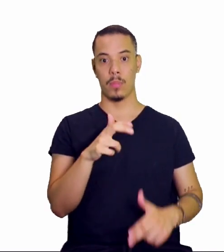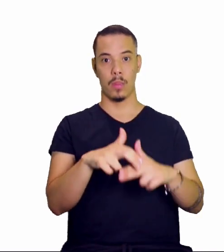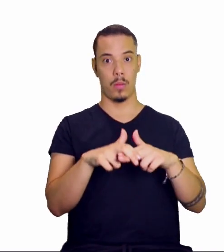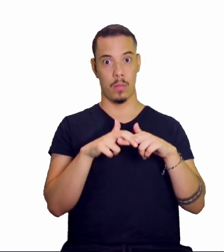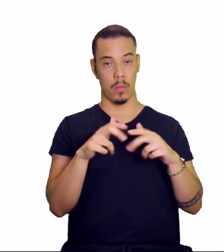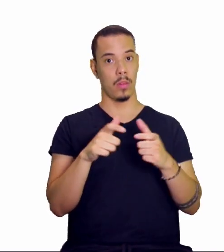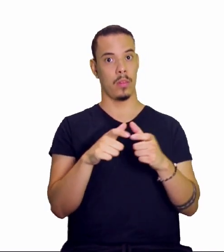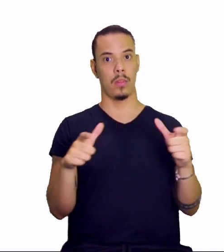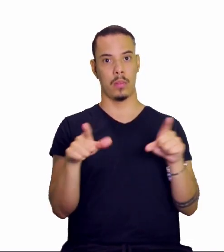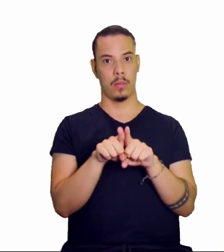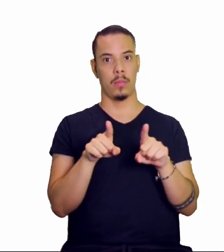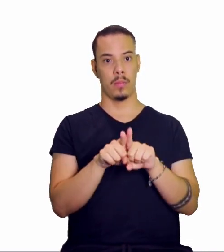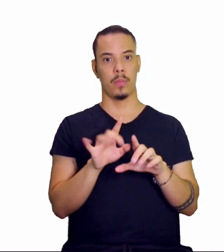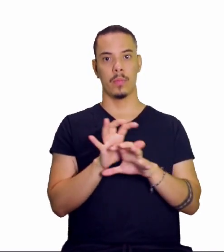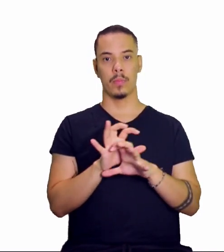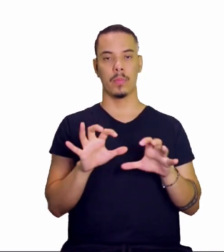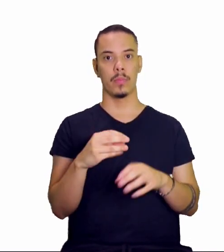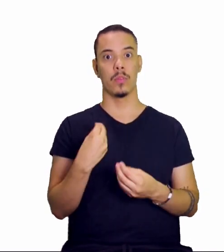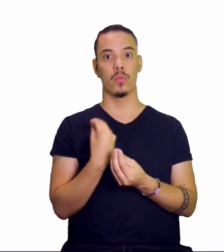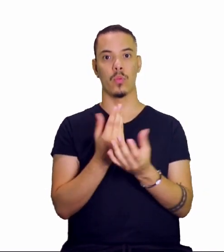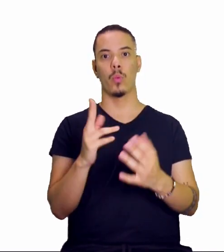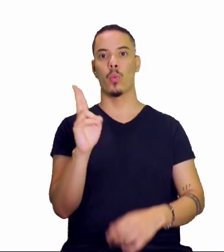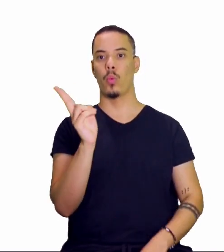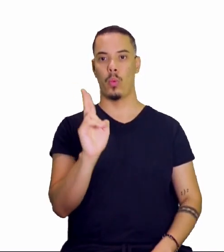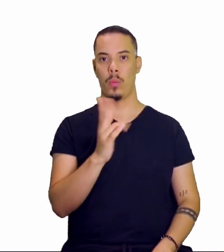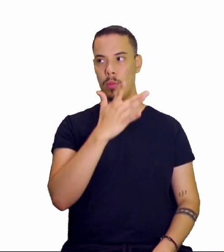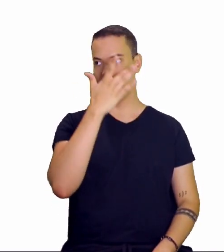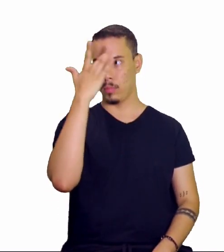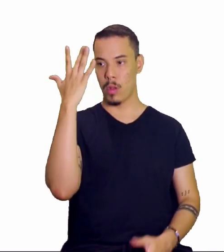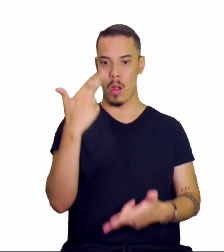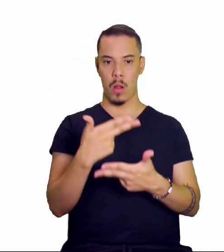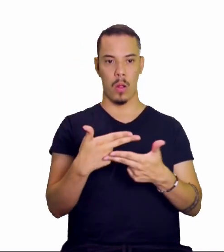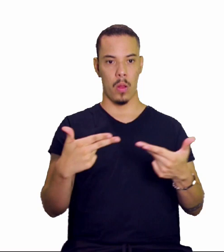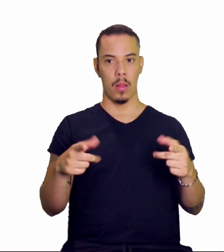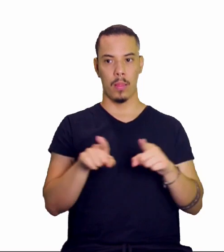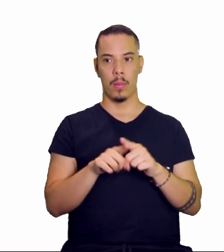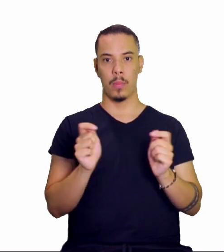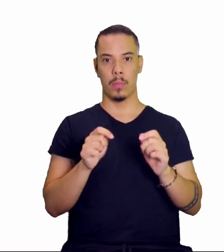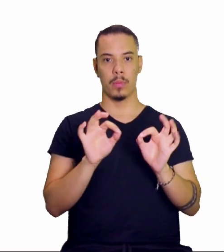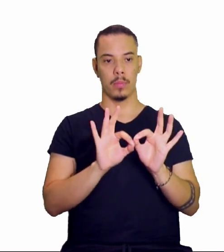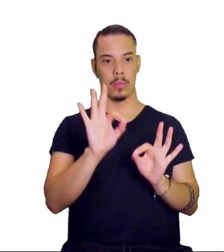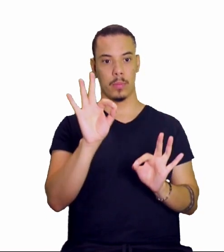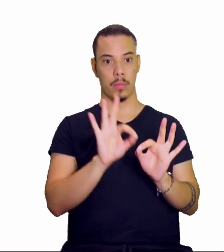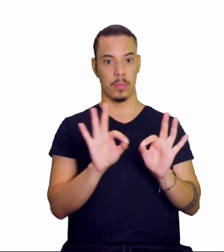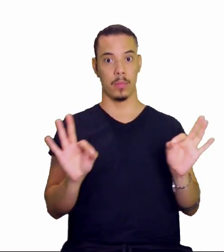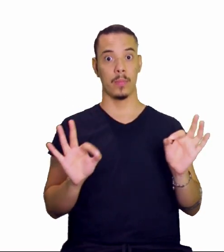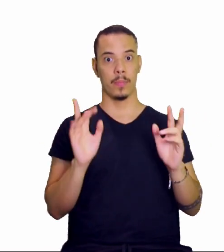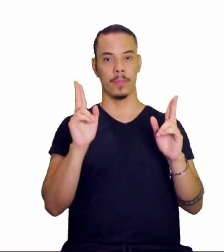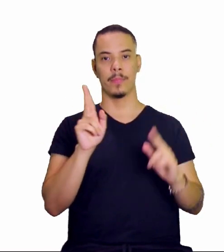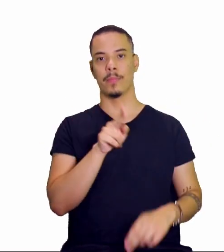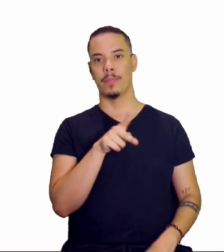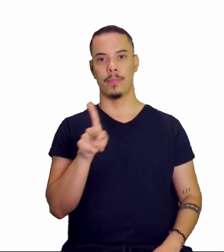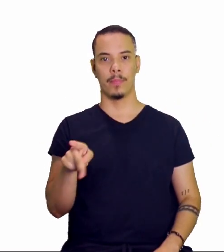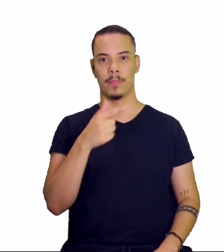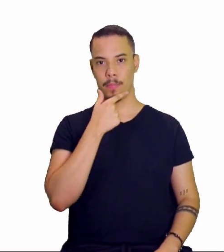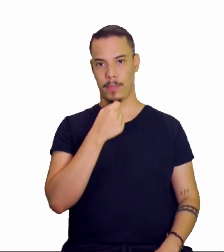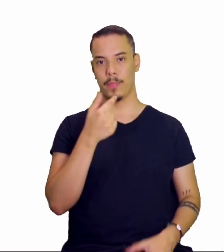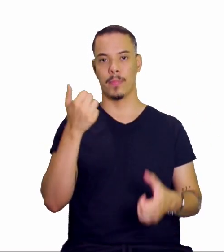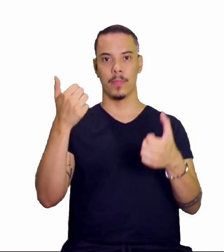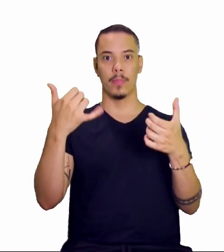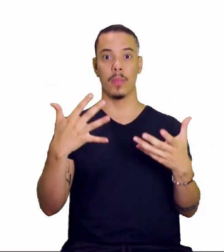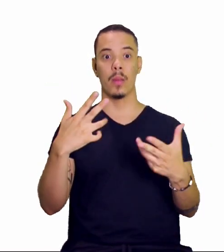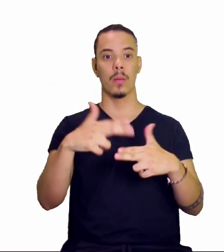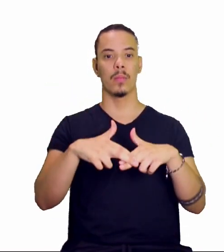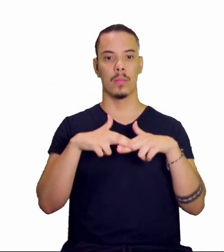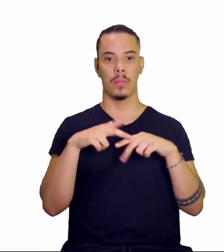elas são isso. Eu vou dar nome às coisas e eu posso medir essas coisas, ok? Como o professor Décio falou. Então, grandezas